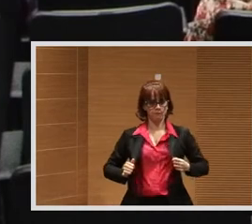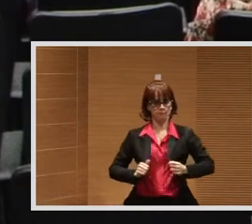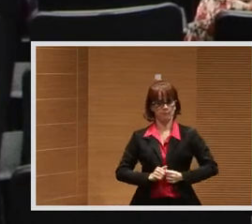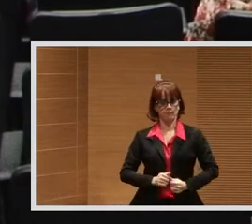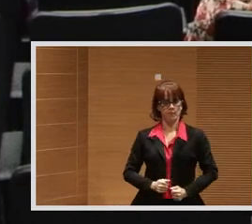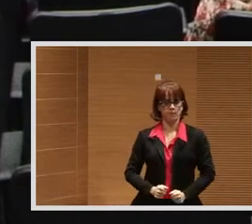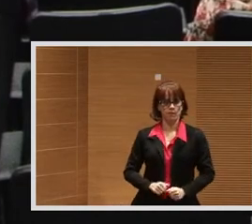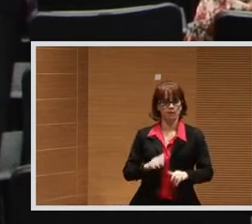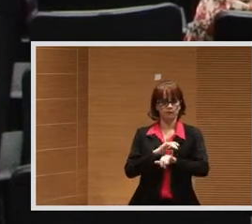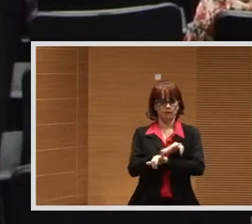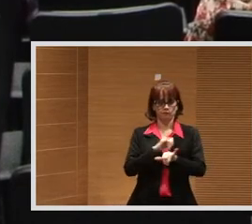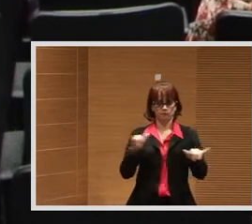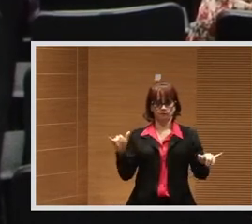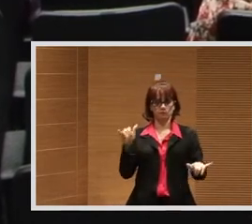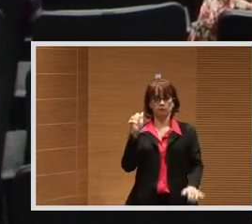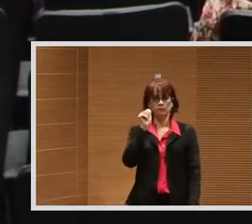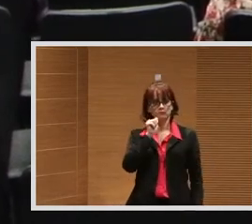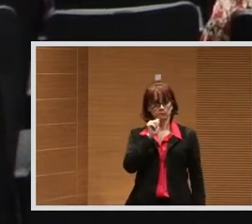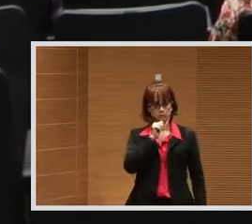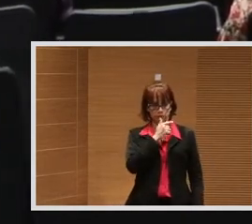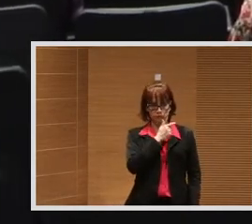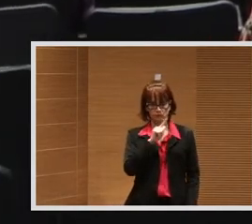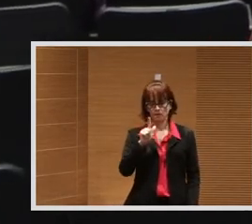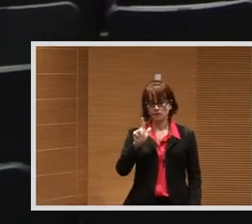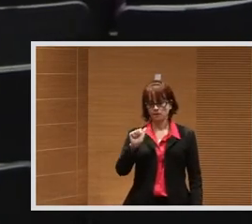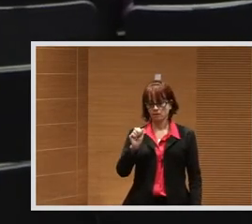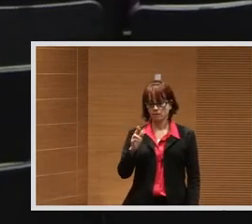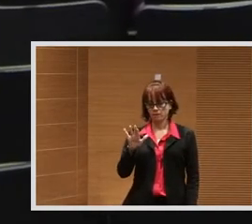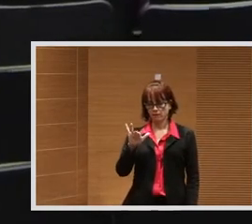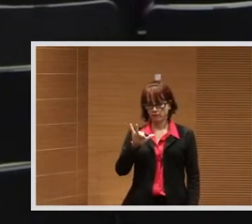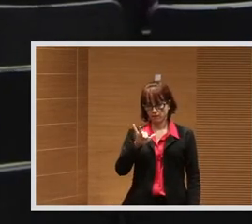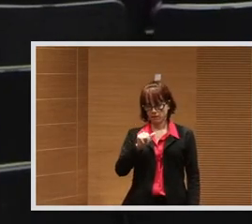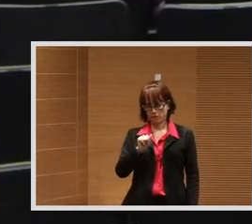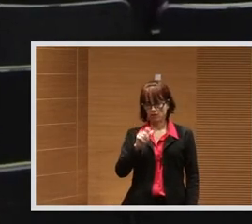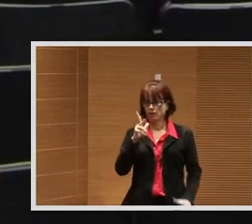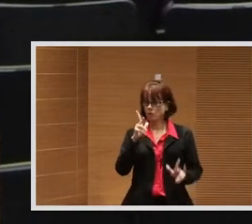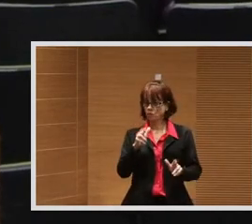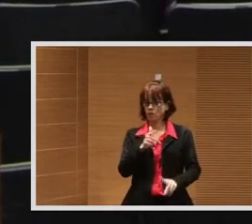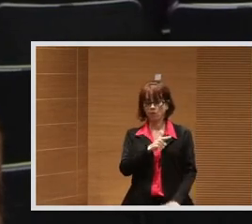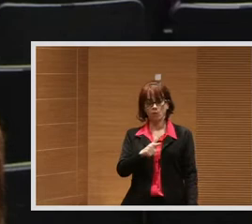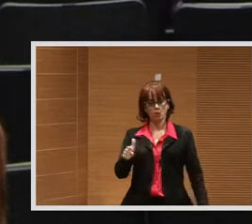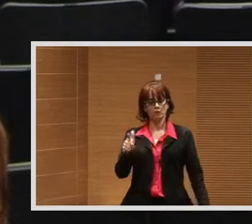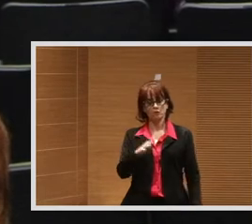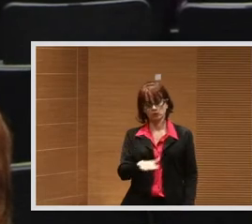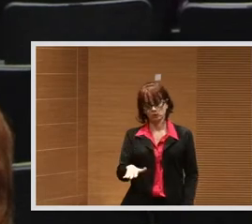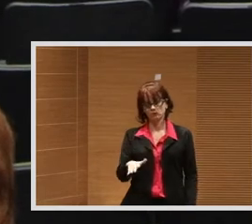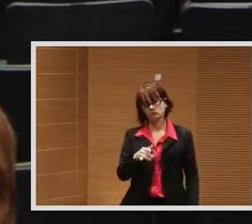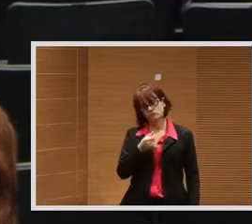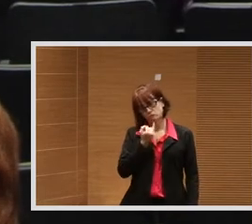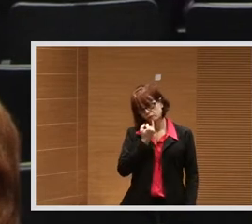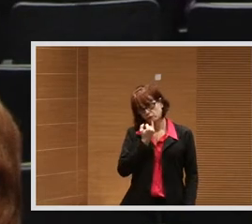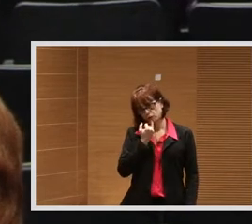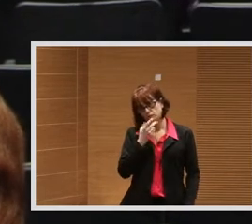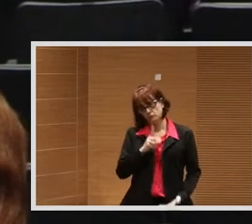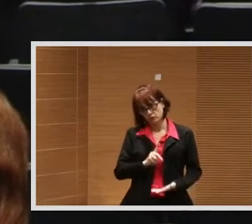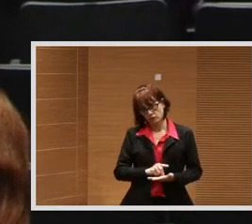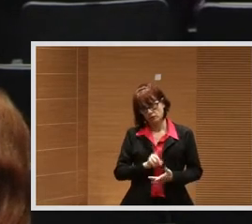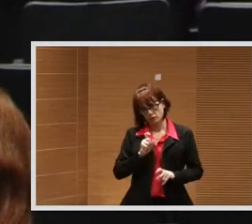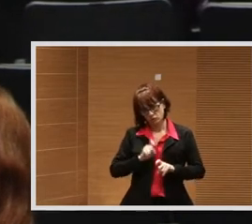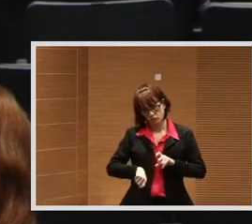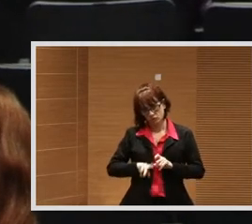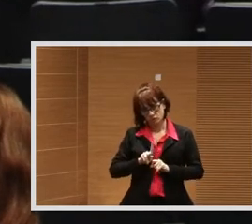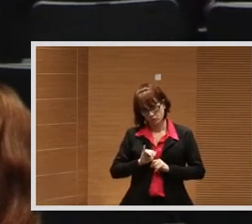a Gabriela, assim como inúmeras outras crianças, infelizmente foi realmente estuprada pelo pai.